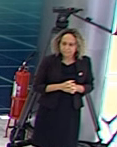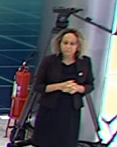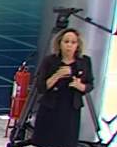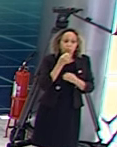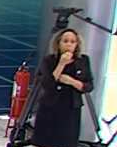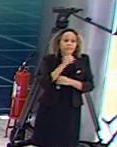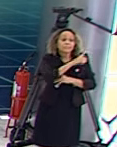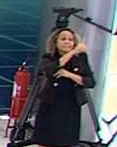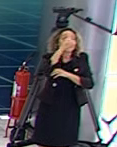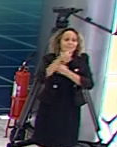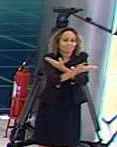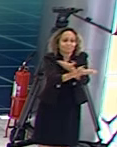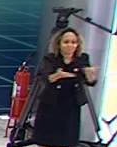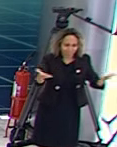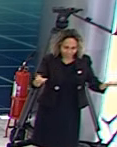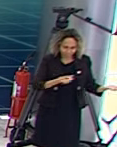Bom dia a todos e a todas.